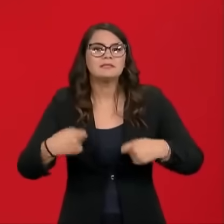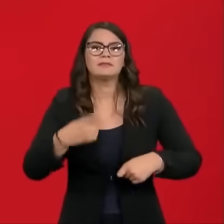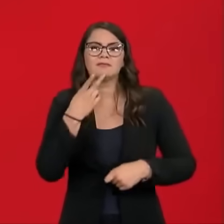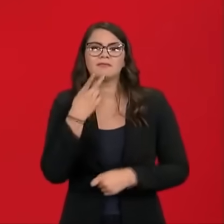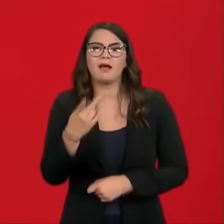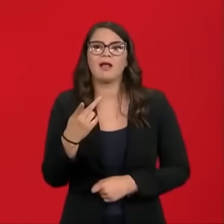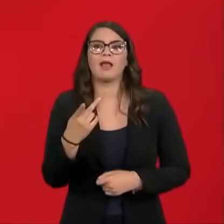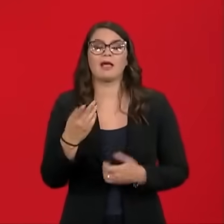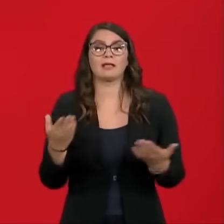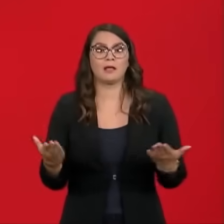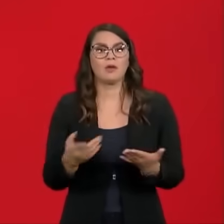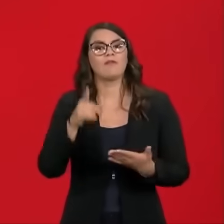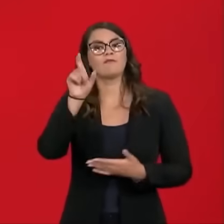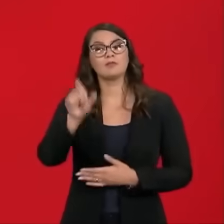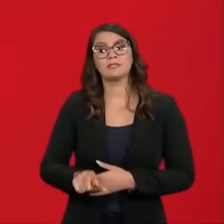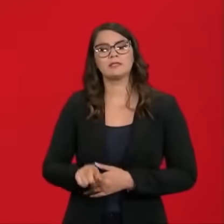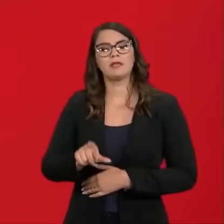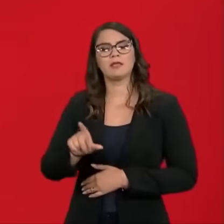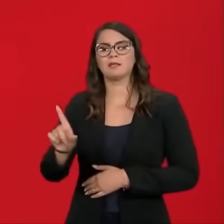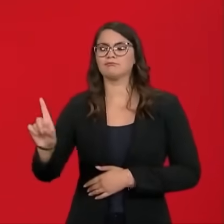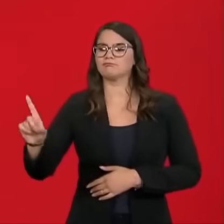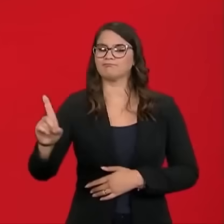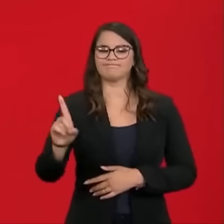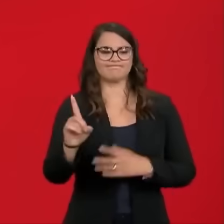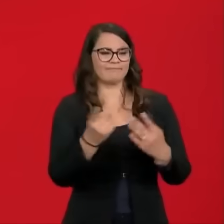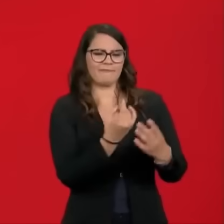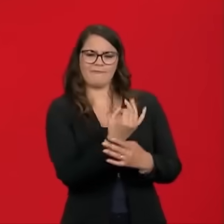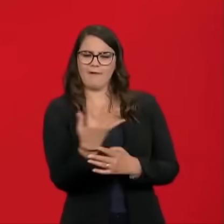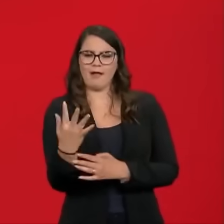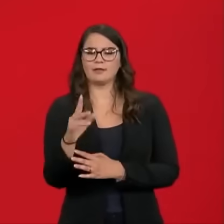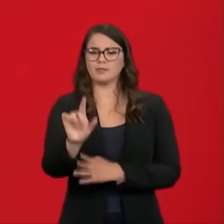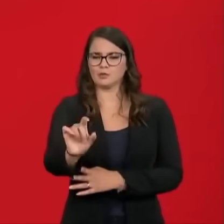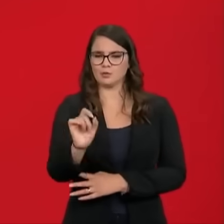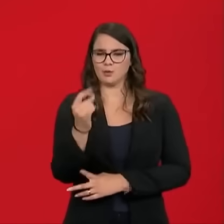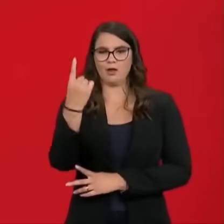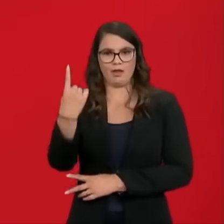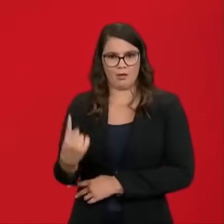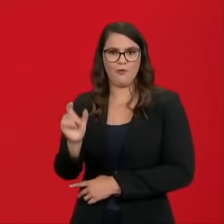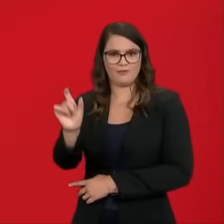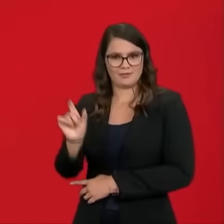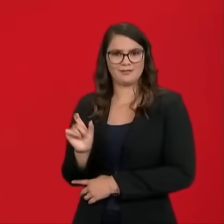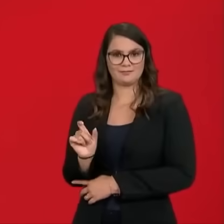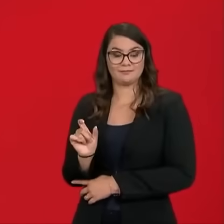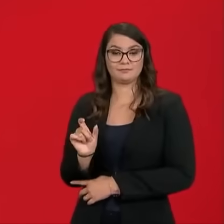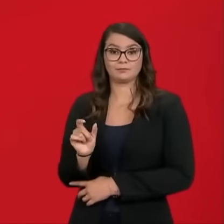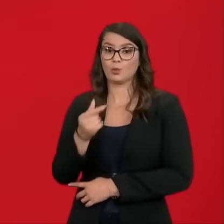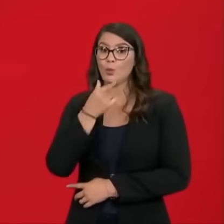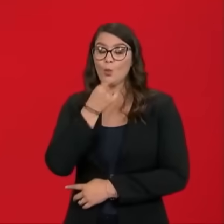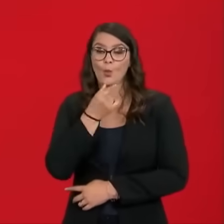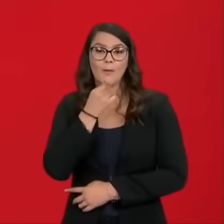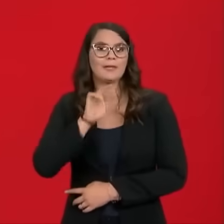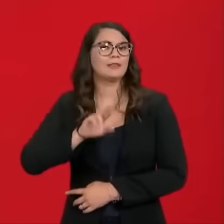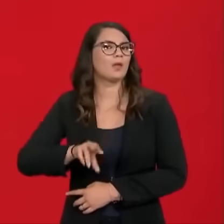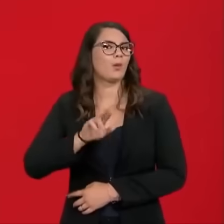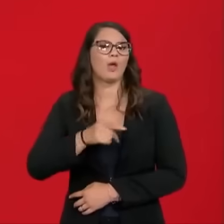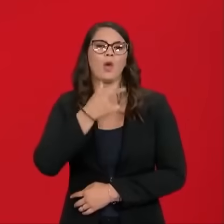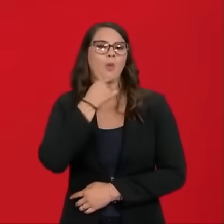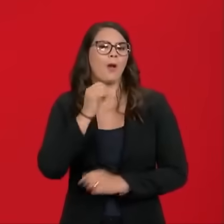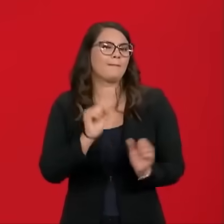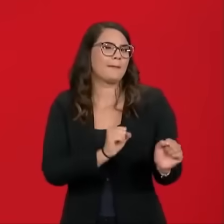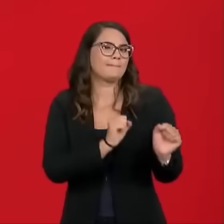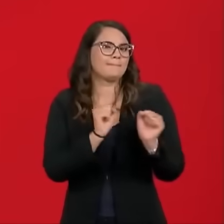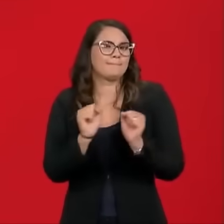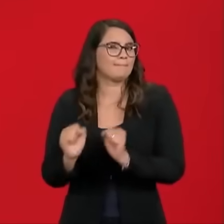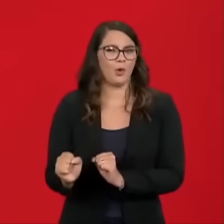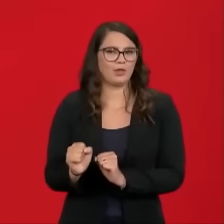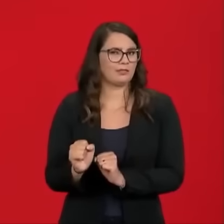a princípio você é a escolha daquele homem segundo ponto aquele homem não necessariamente é um homem poderoso e